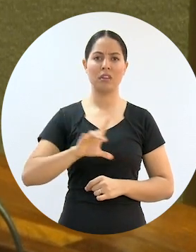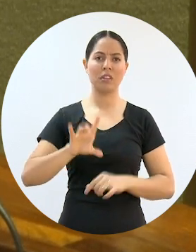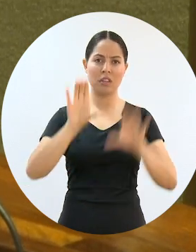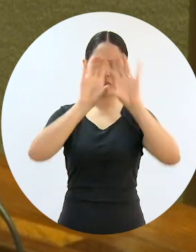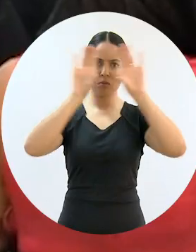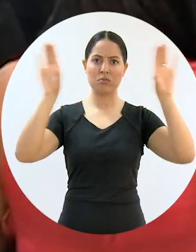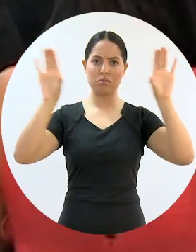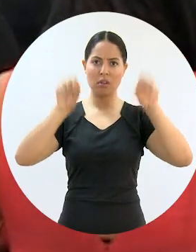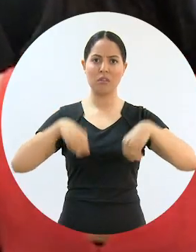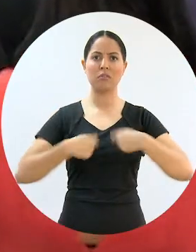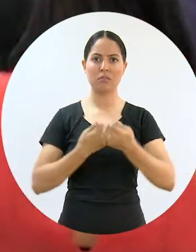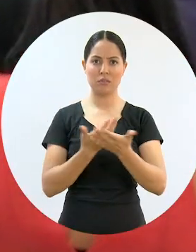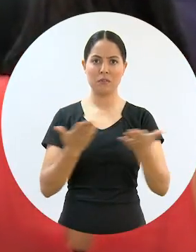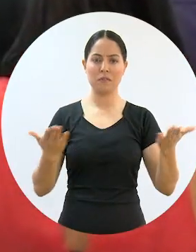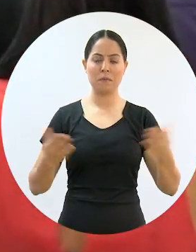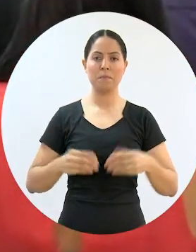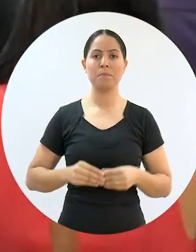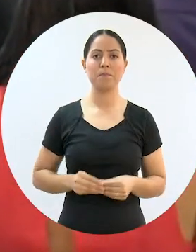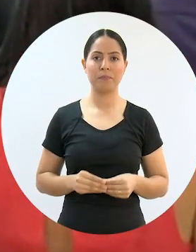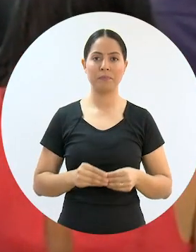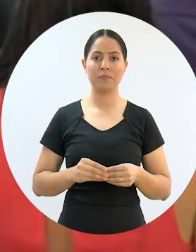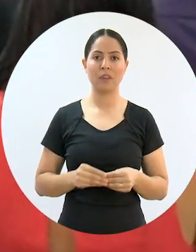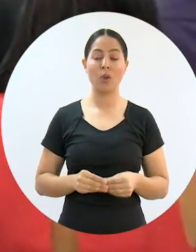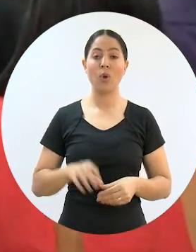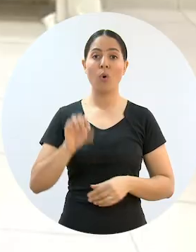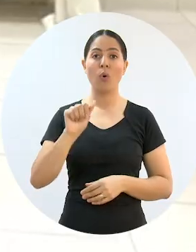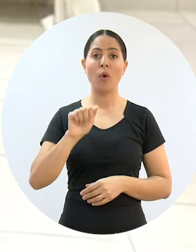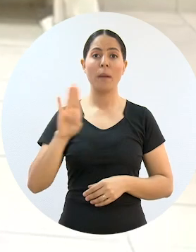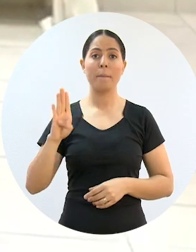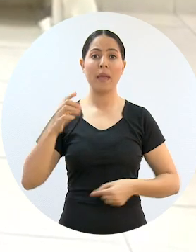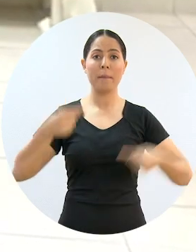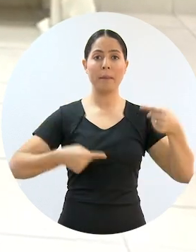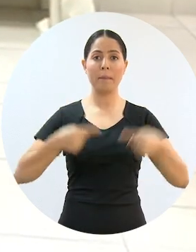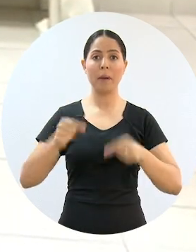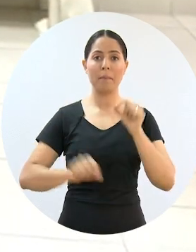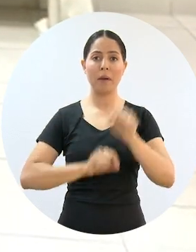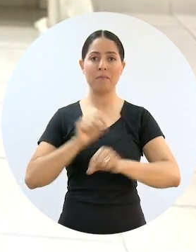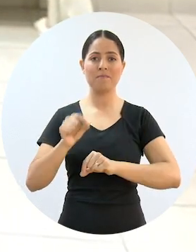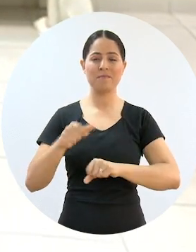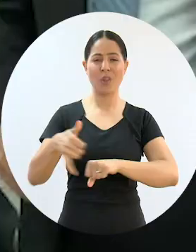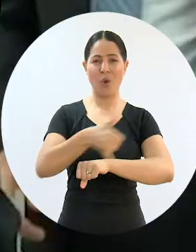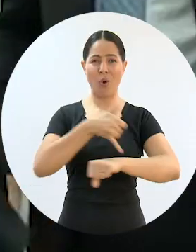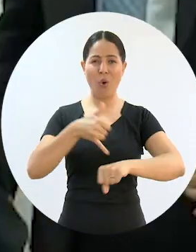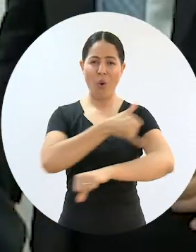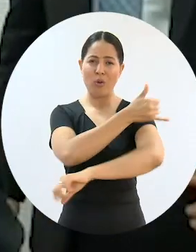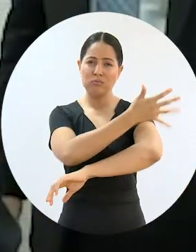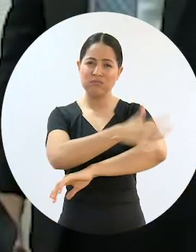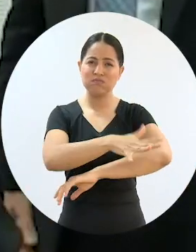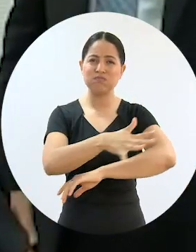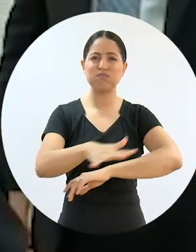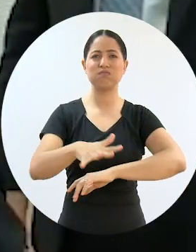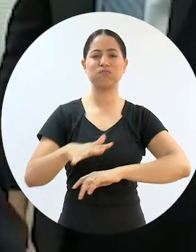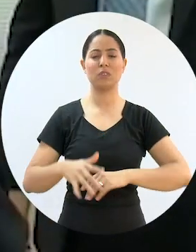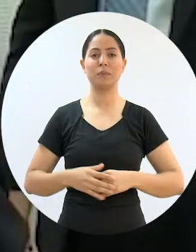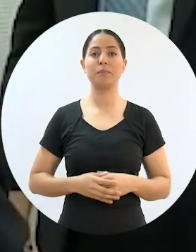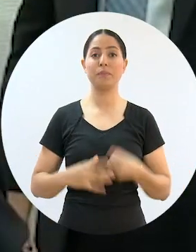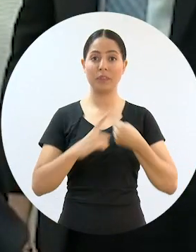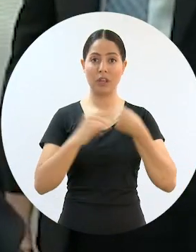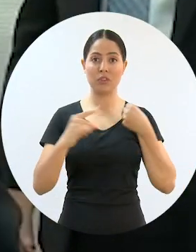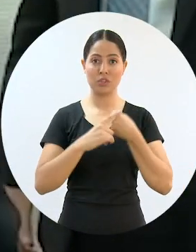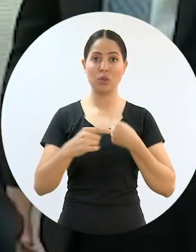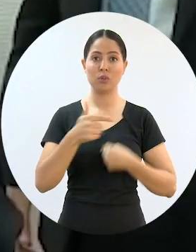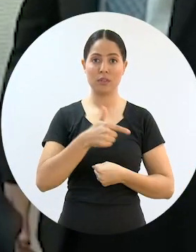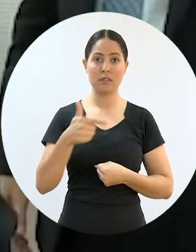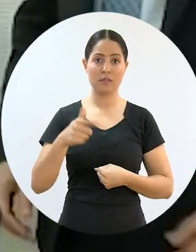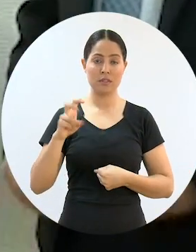aos homens. OAB promove debate sobre o combate às manchas de óleo na costa brasileira. O artigo 225 da Constituição